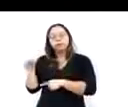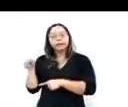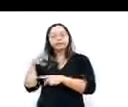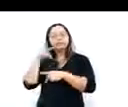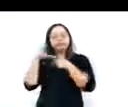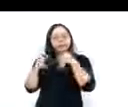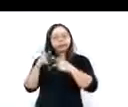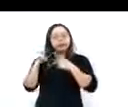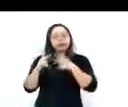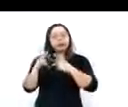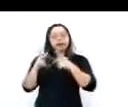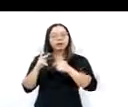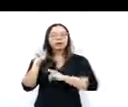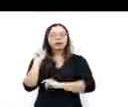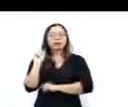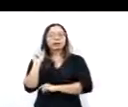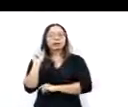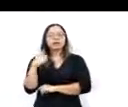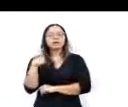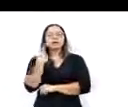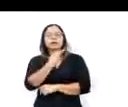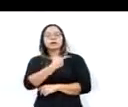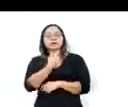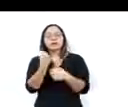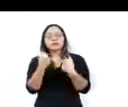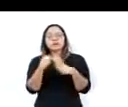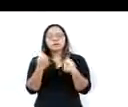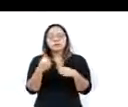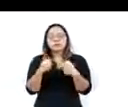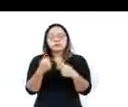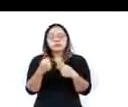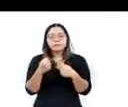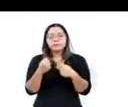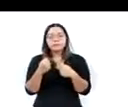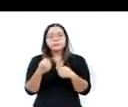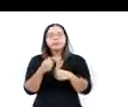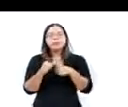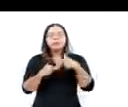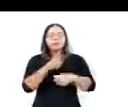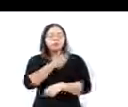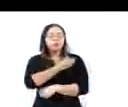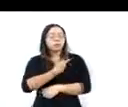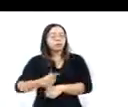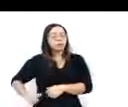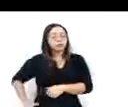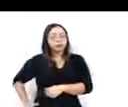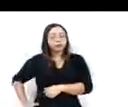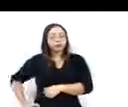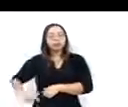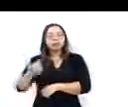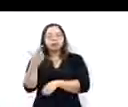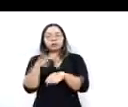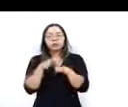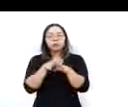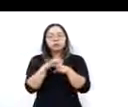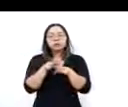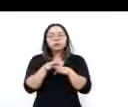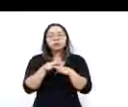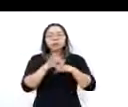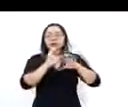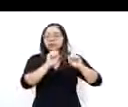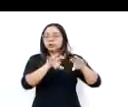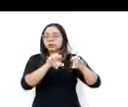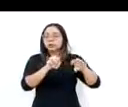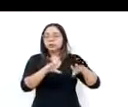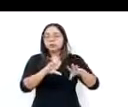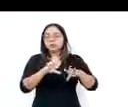que a gente teve que aprovar sem nenhuma normatização do governo federal, nem o Conselho Nacional de Educação nos enviou nada.